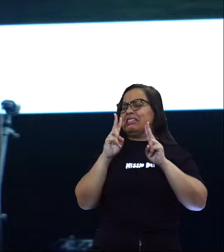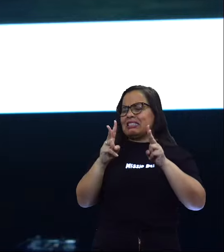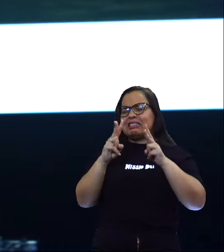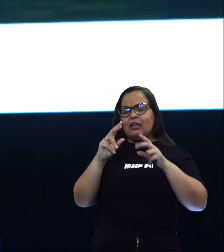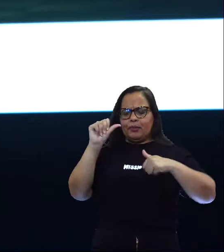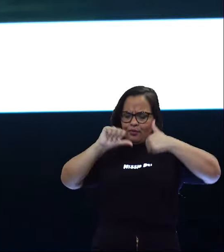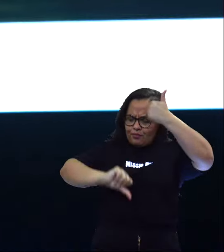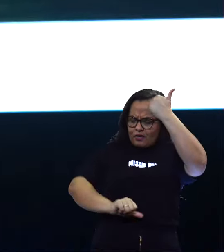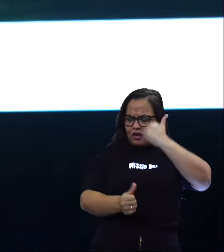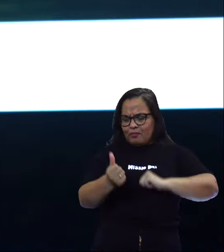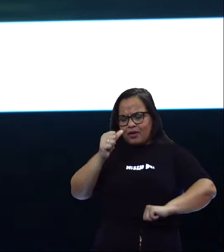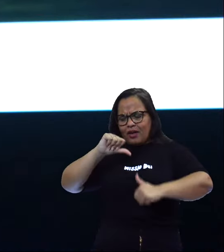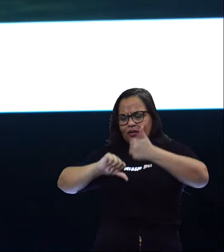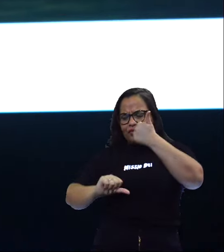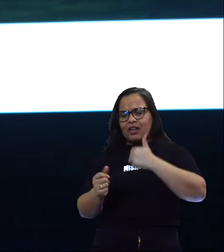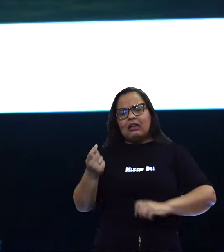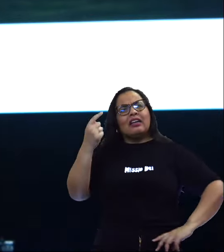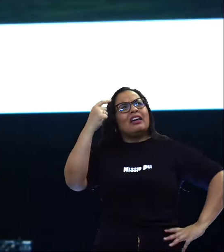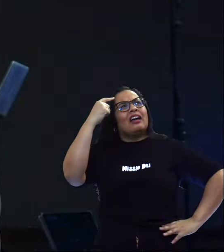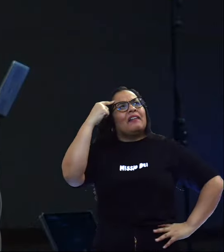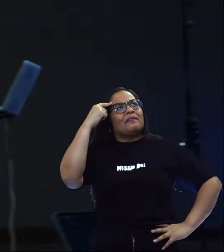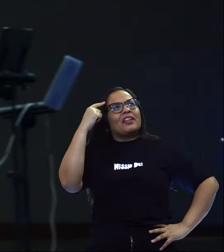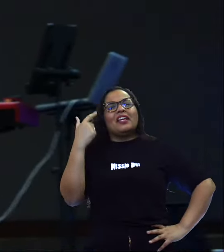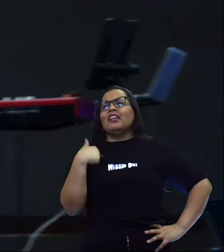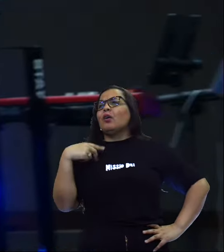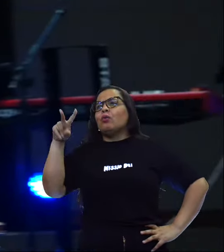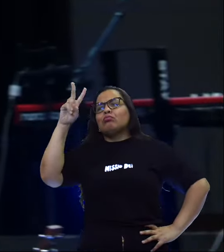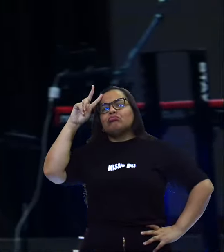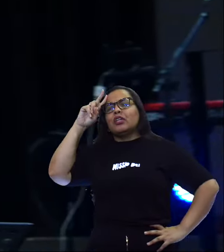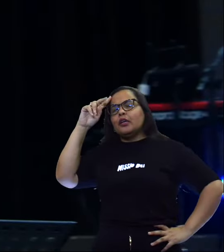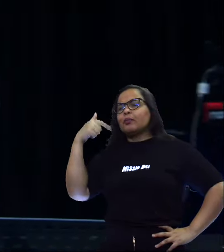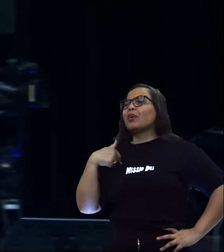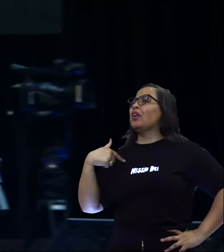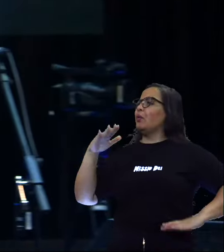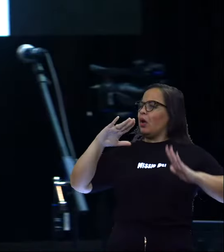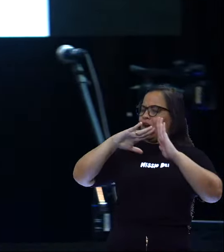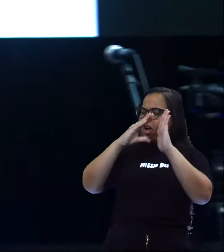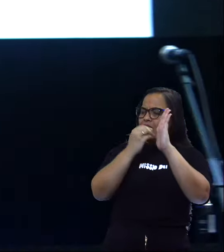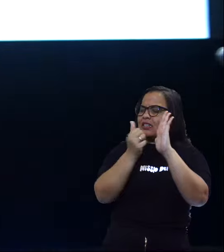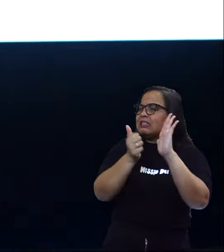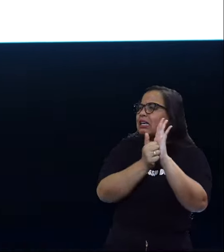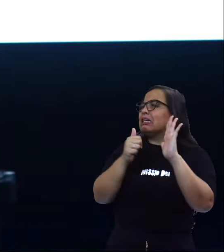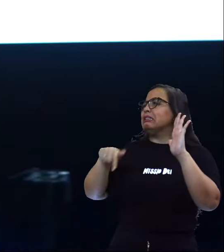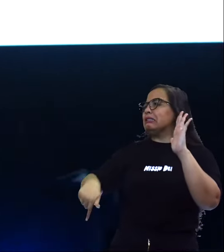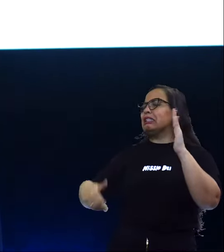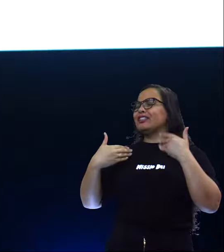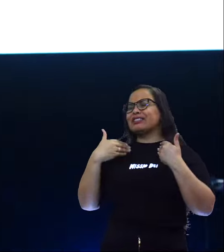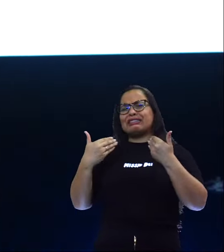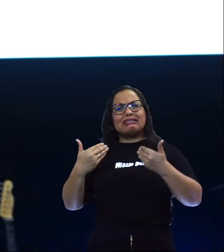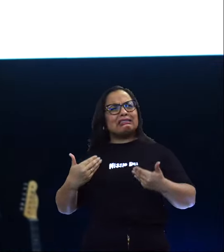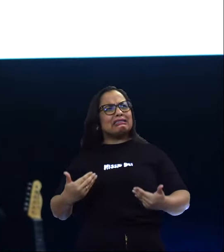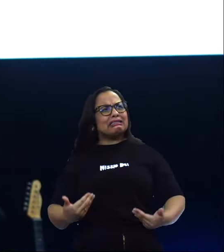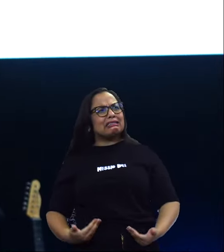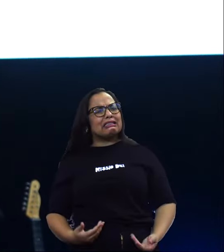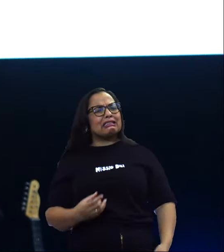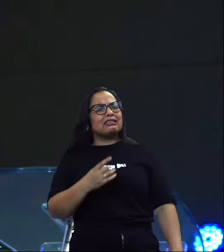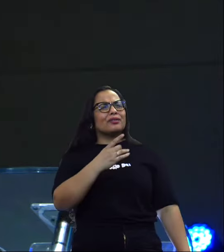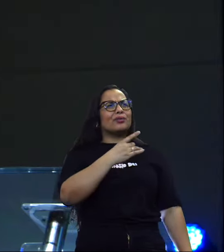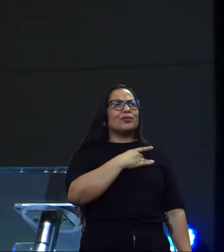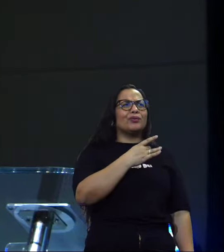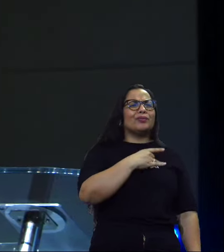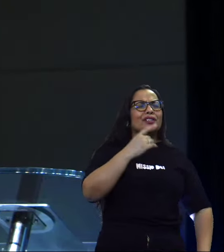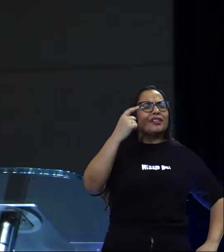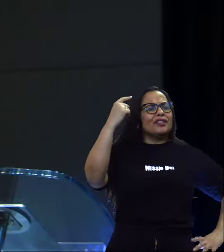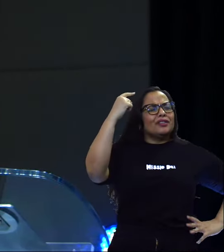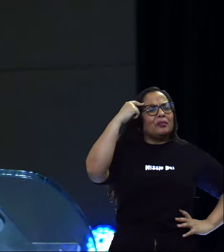coloquei outro para pregar? Quem sou eu para vir aqui pregar? Meu Deus do céu! E tem gente que vai querer ouvir, não é possível um negócio desse. Senhor, dá um jeito de fazer a